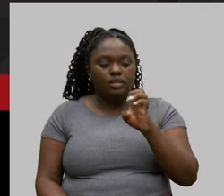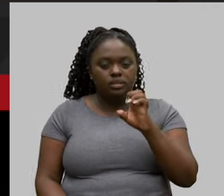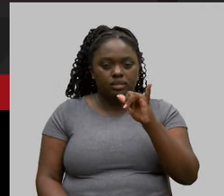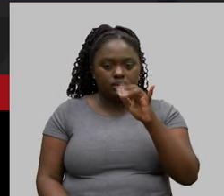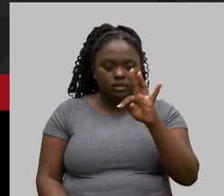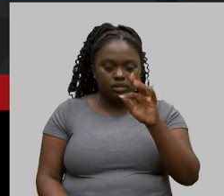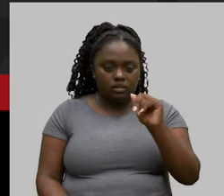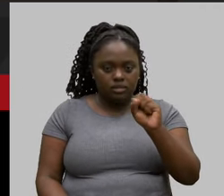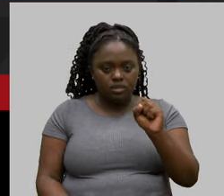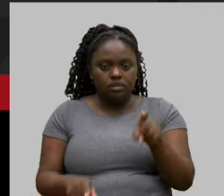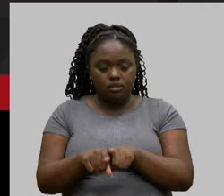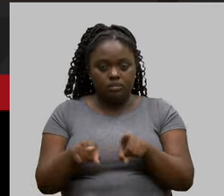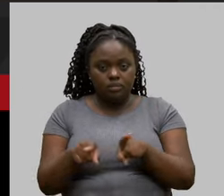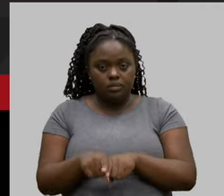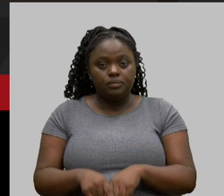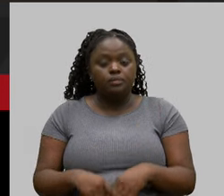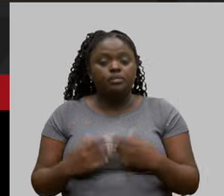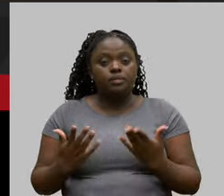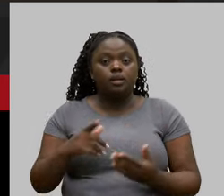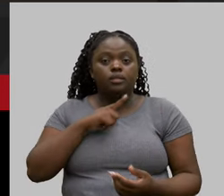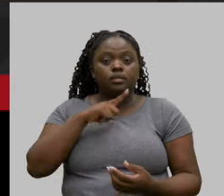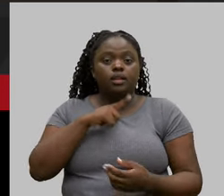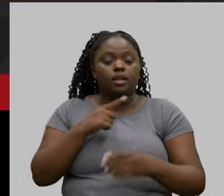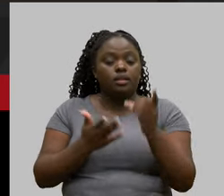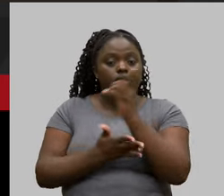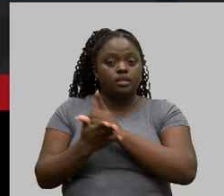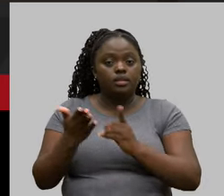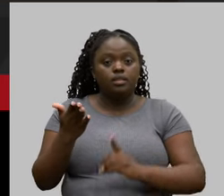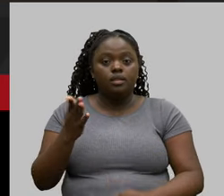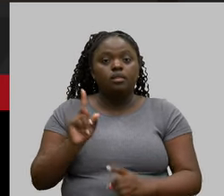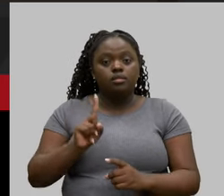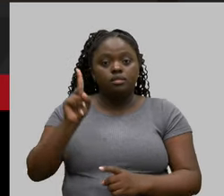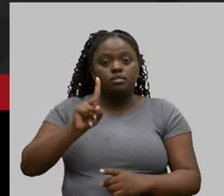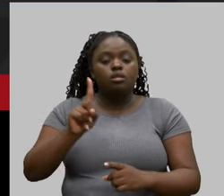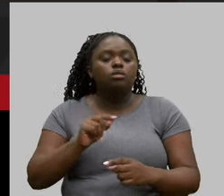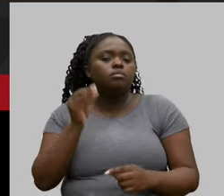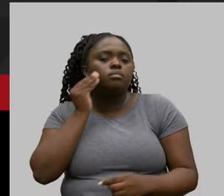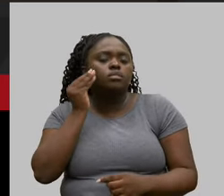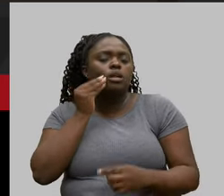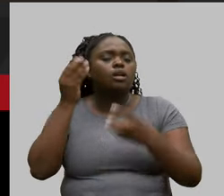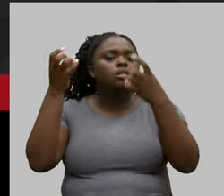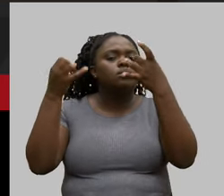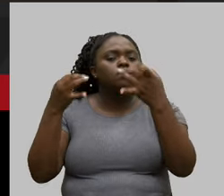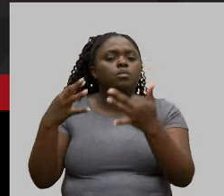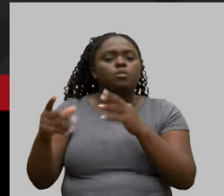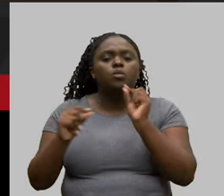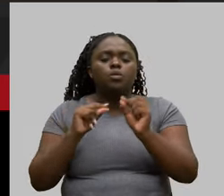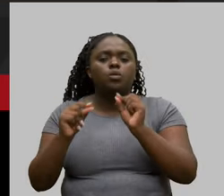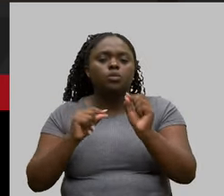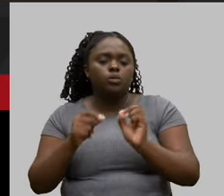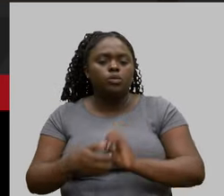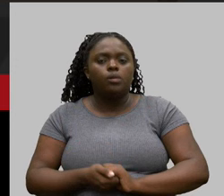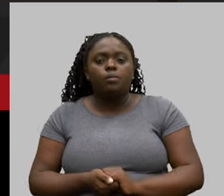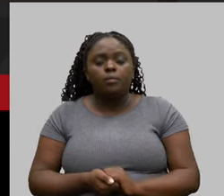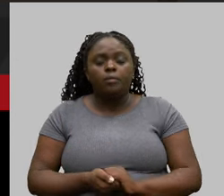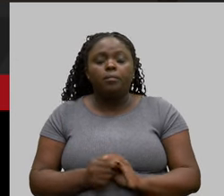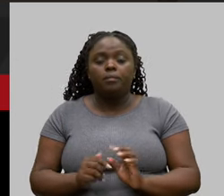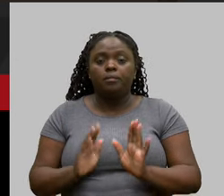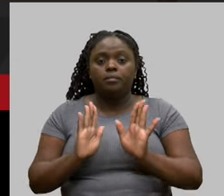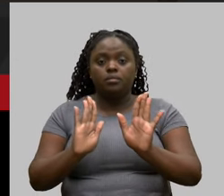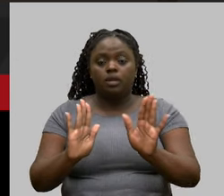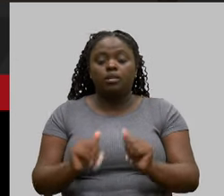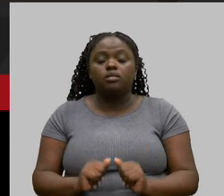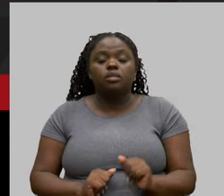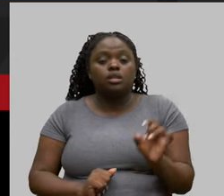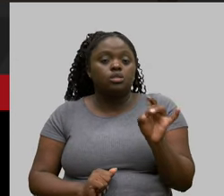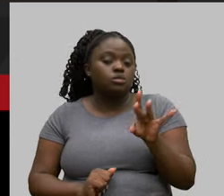presente eu coloquei esse essa figura aí para tentar ilustrar um pouco do que que é provisão matemática mas nada mais é